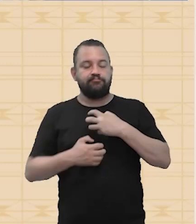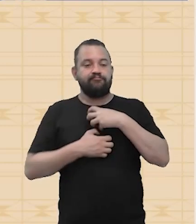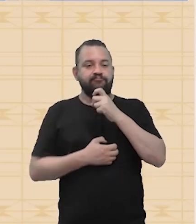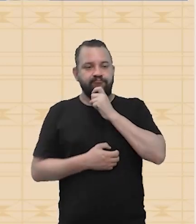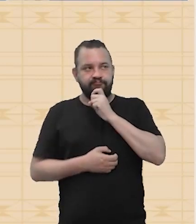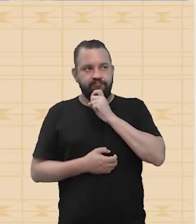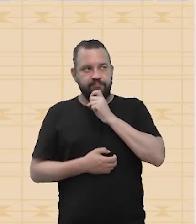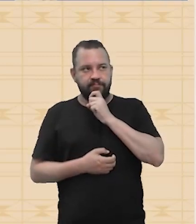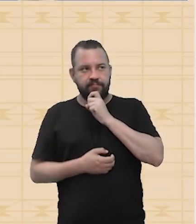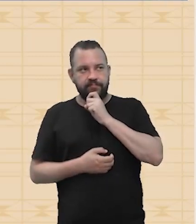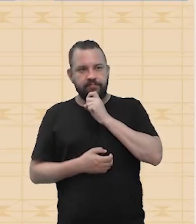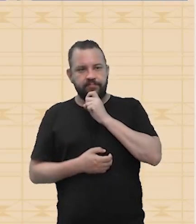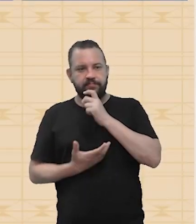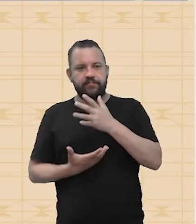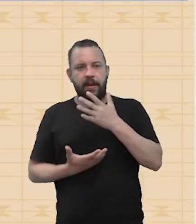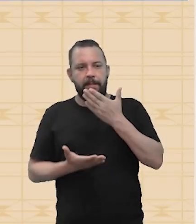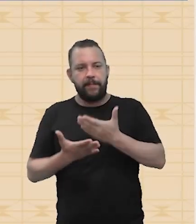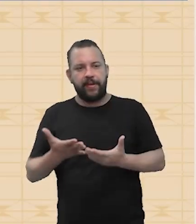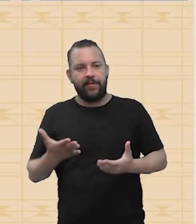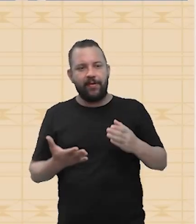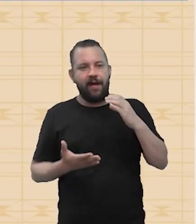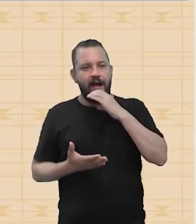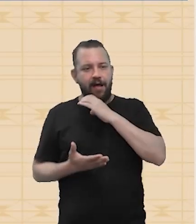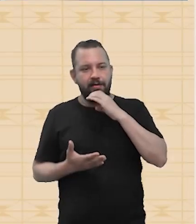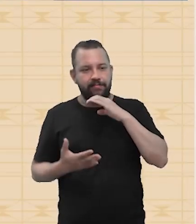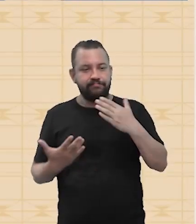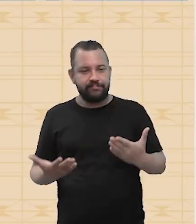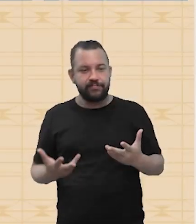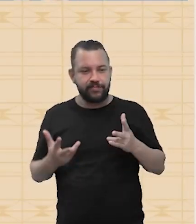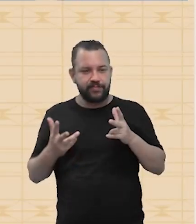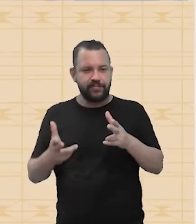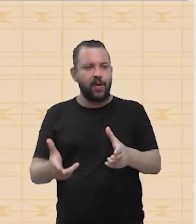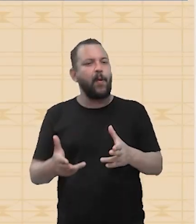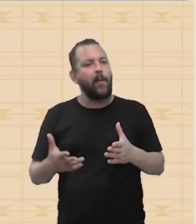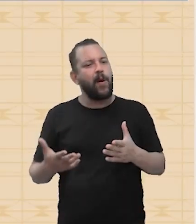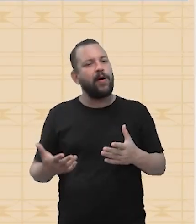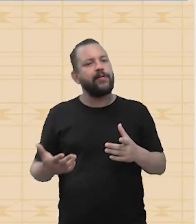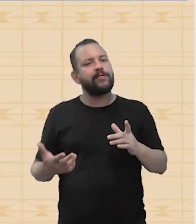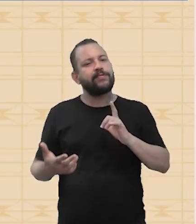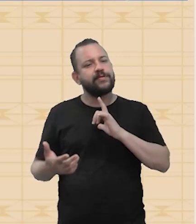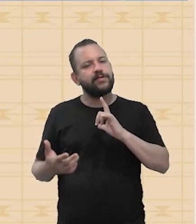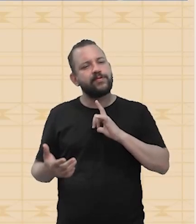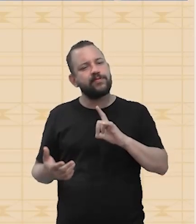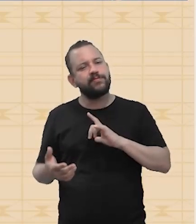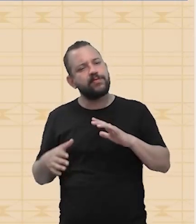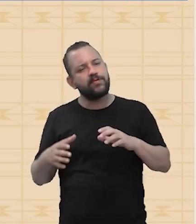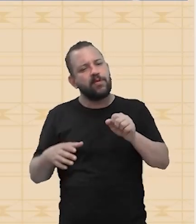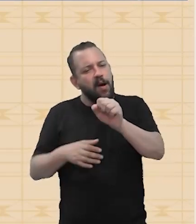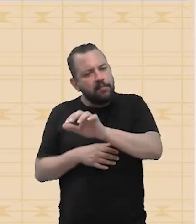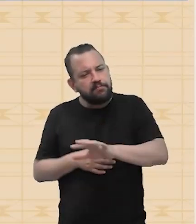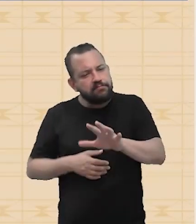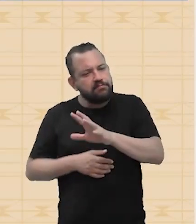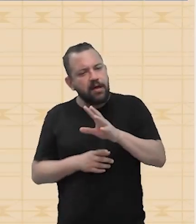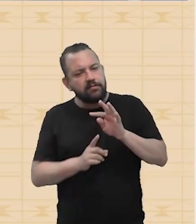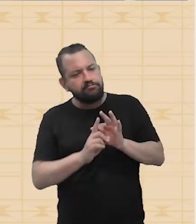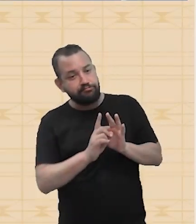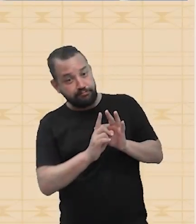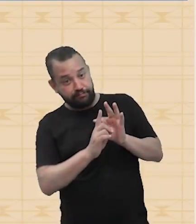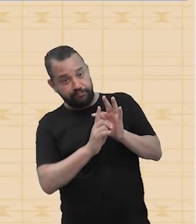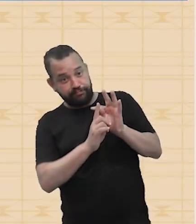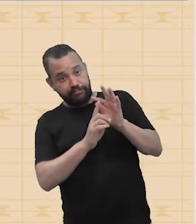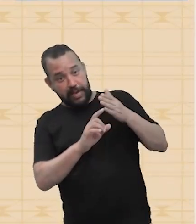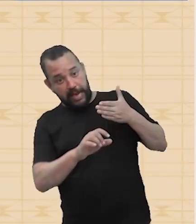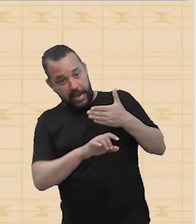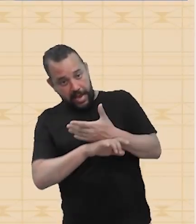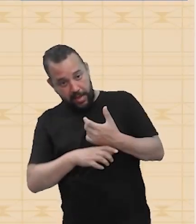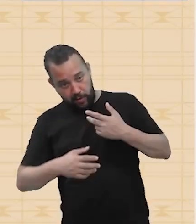você está perdendo calor. Da mesma forma, quando você está em um meio em que a temperatura adentra a você, ou seja,